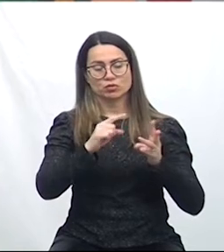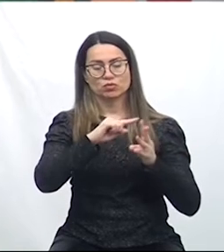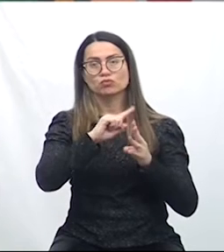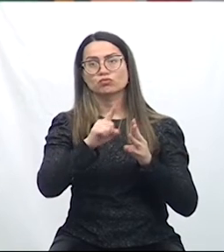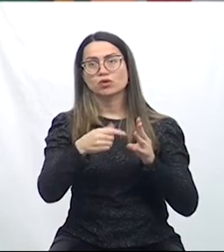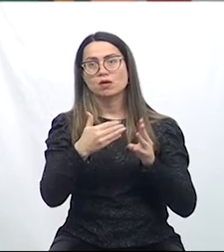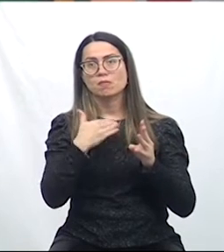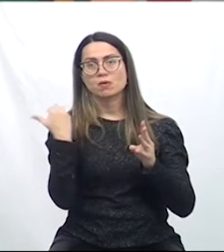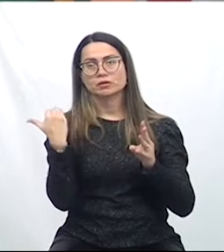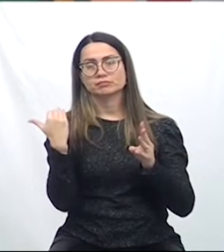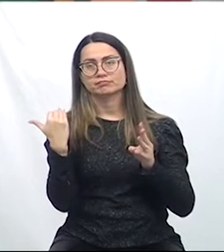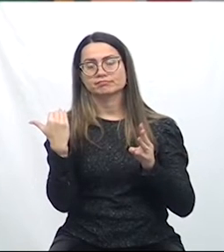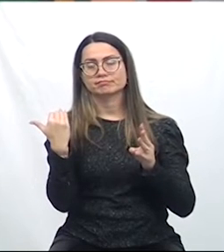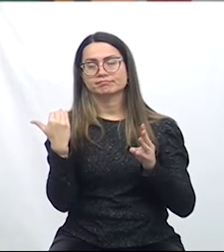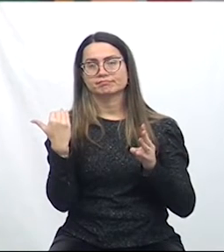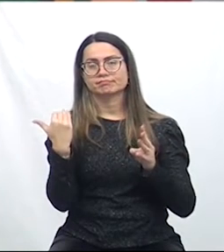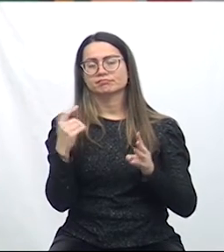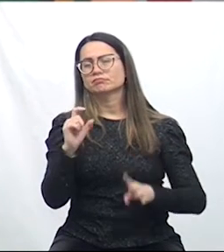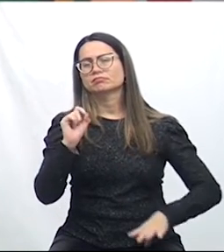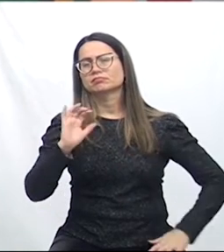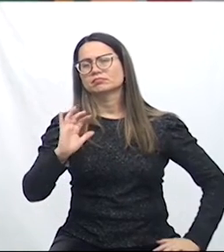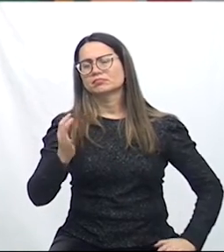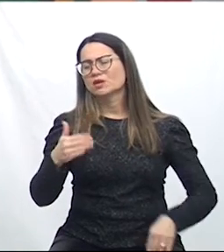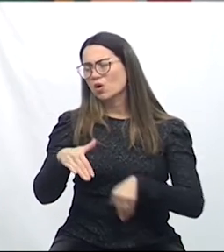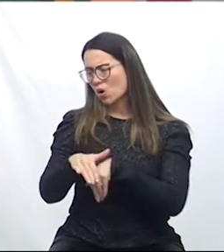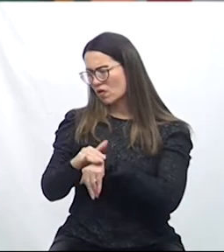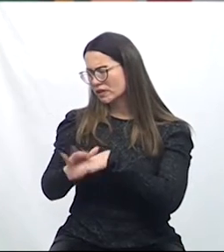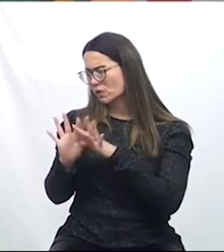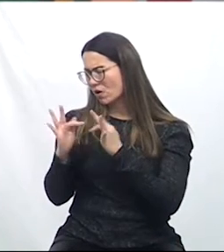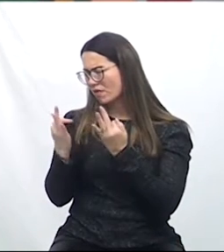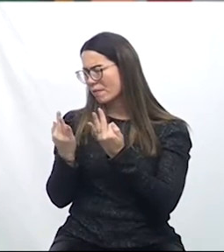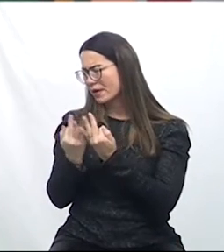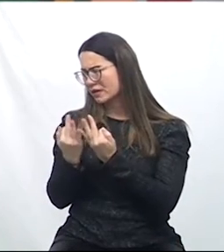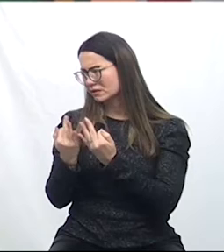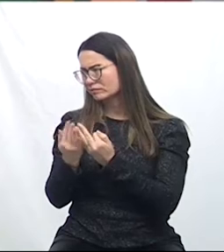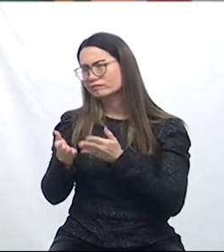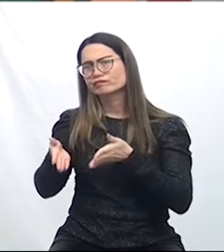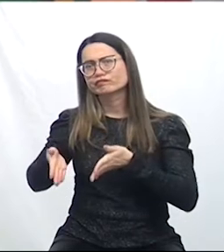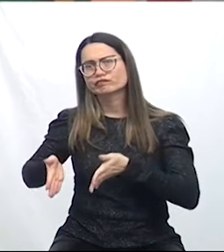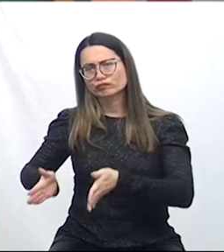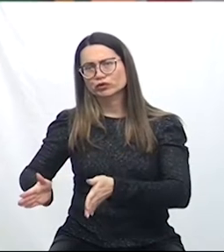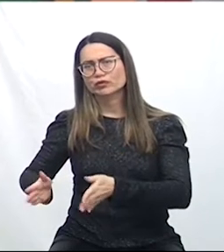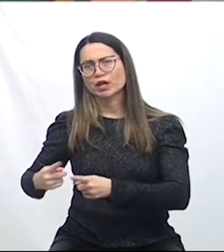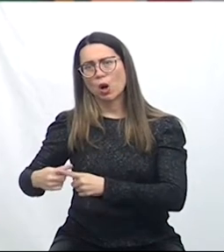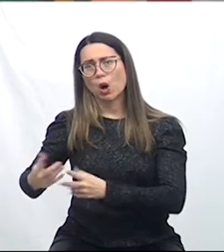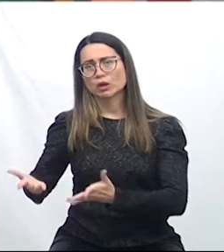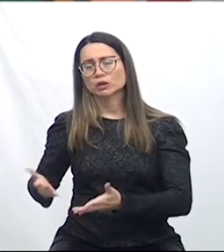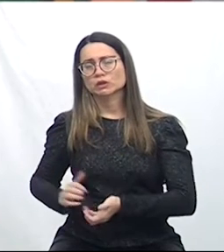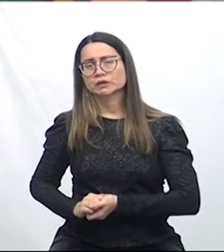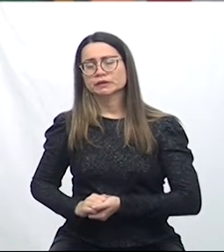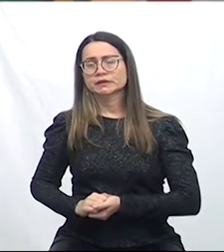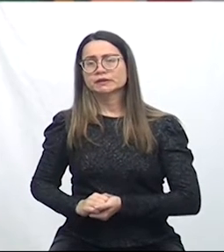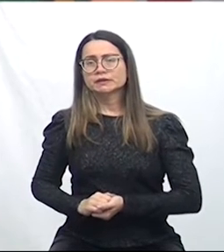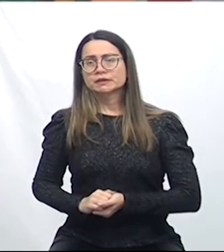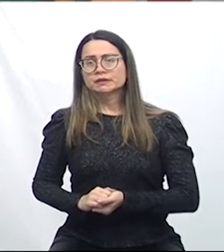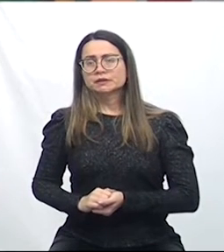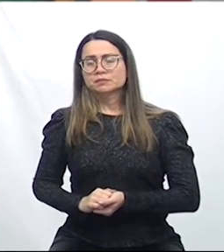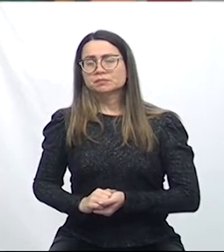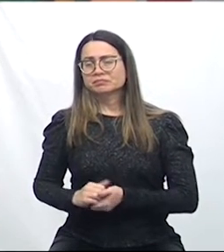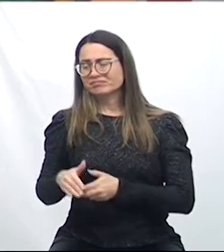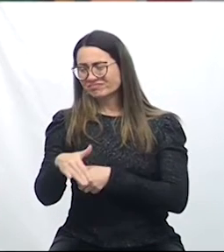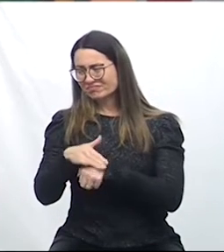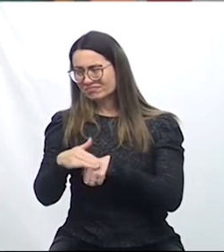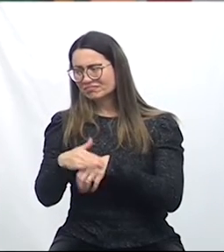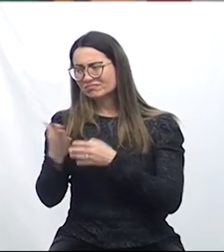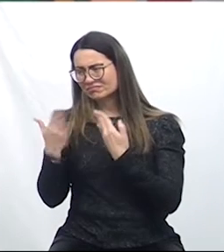vezes, conversando com os familiares, com os amigos nos velórios, porque quando a gente vai em velório, a gente fala de doença, fala de morte, notícias ruins. E